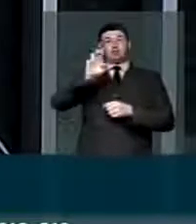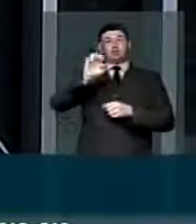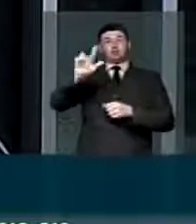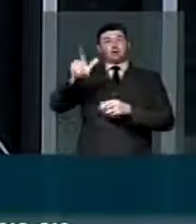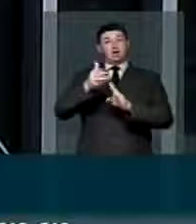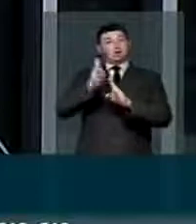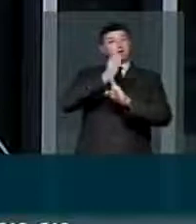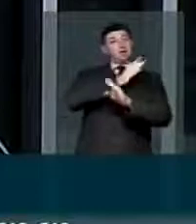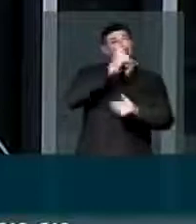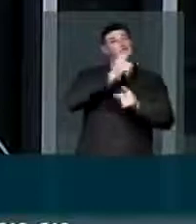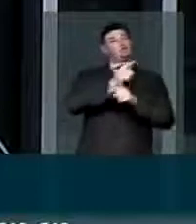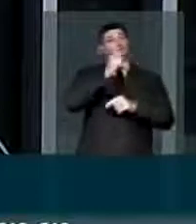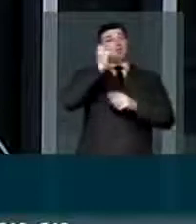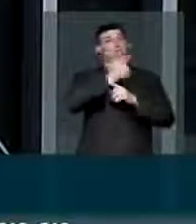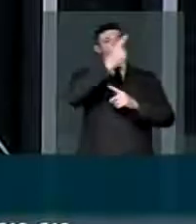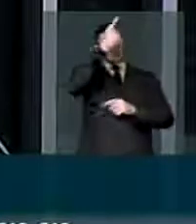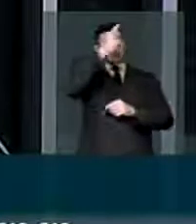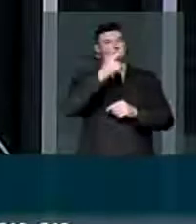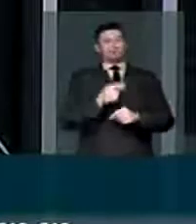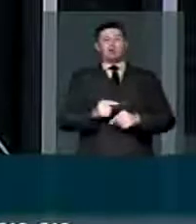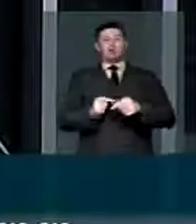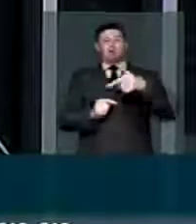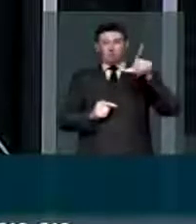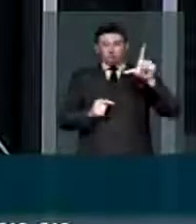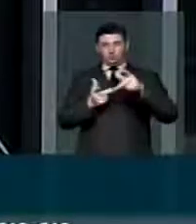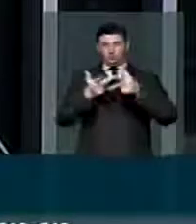pré-sal. Mais do que isso,